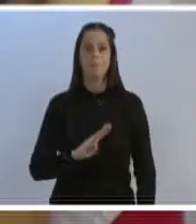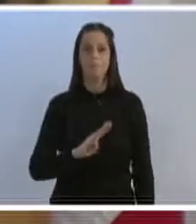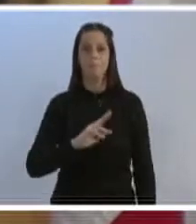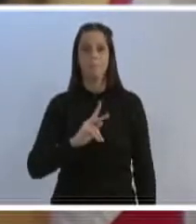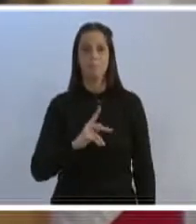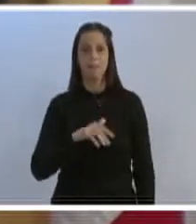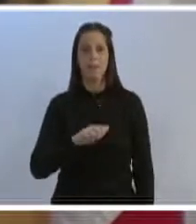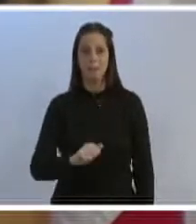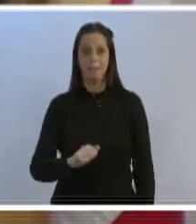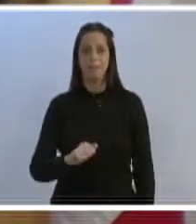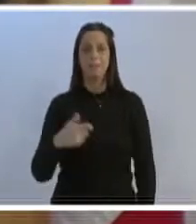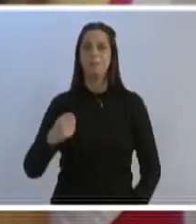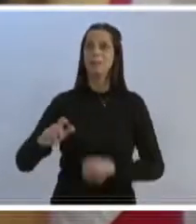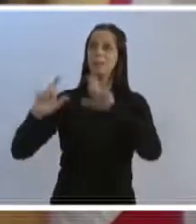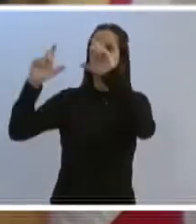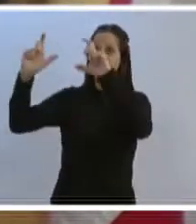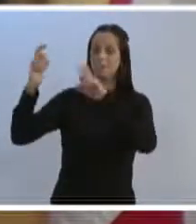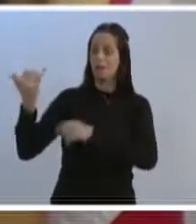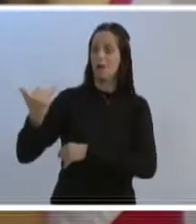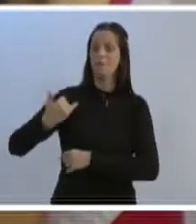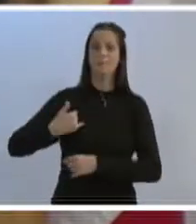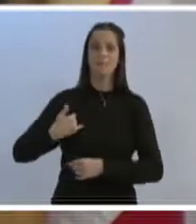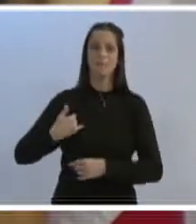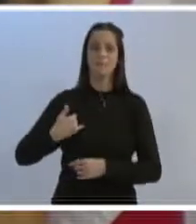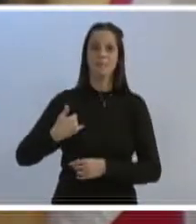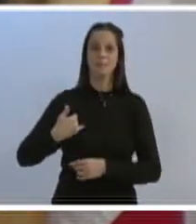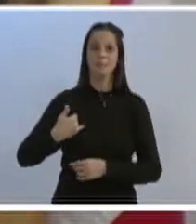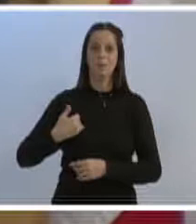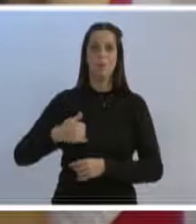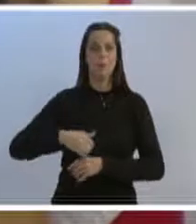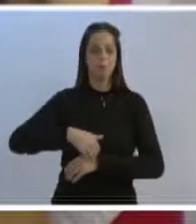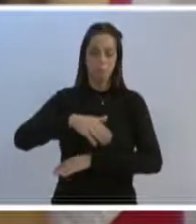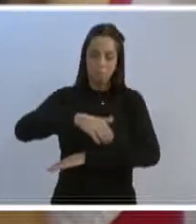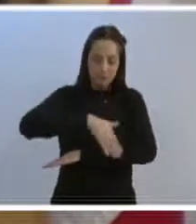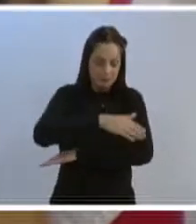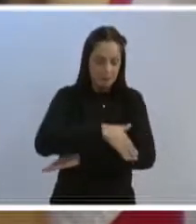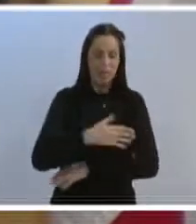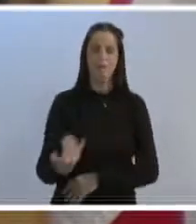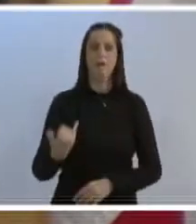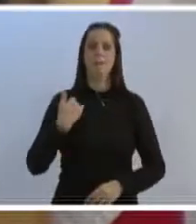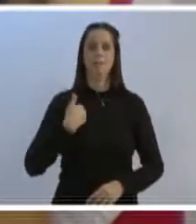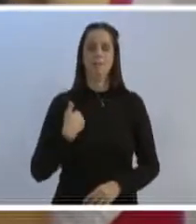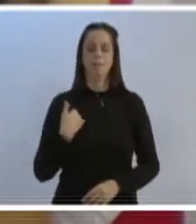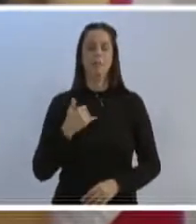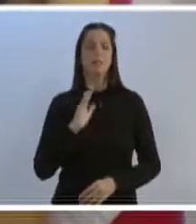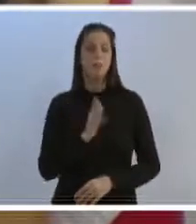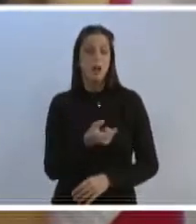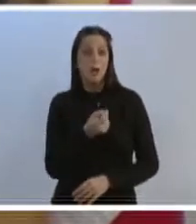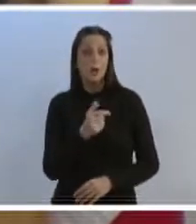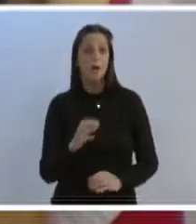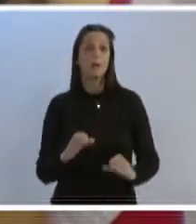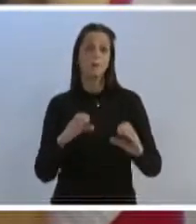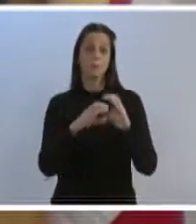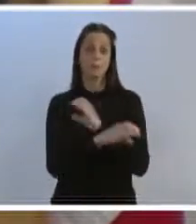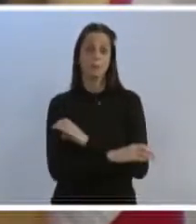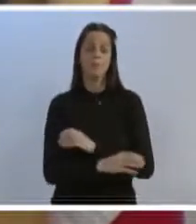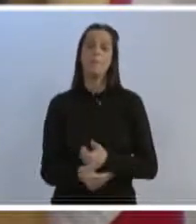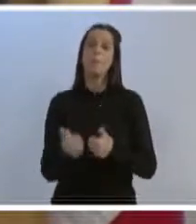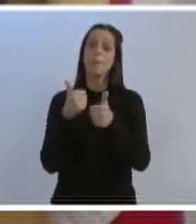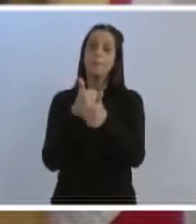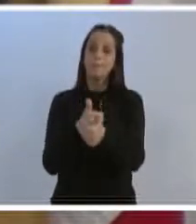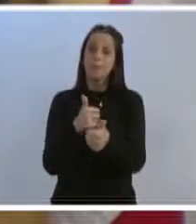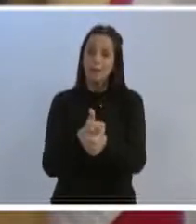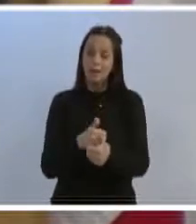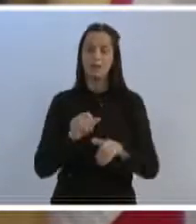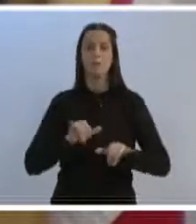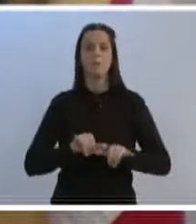parte dela parte dela já está concluída e próximo ao mercado ferreira na rua